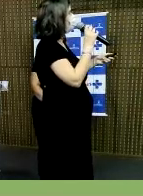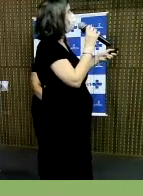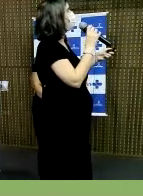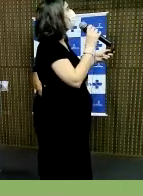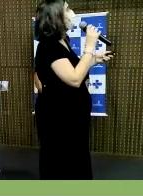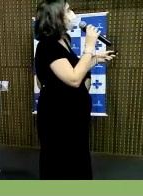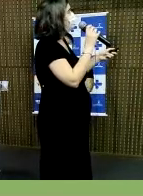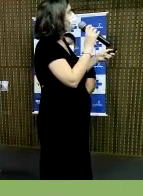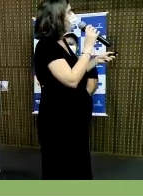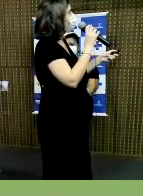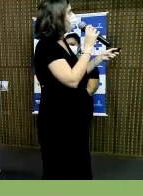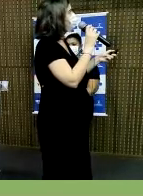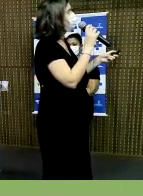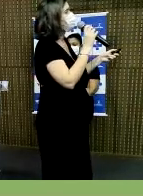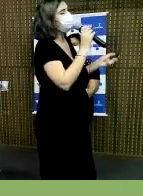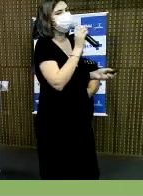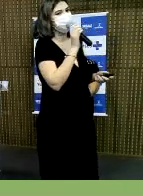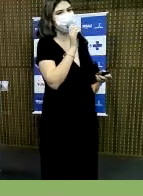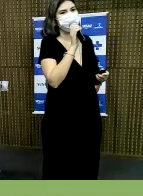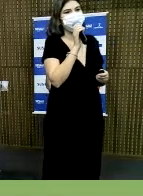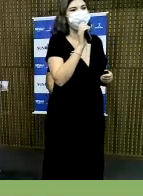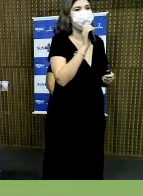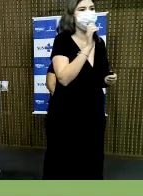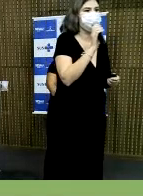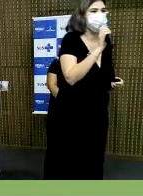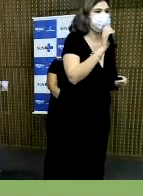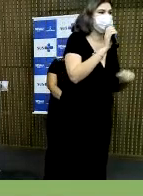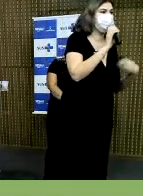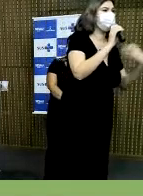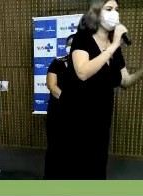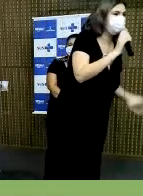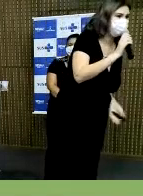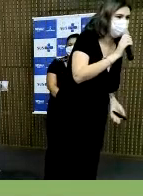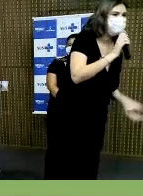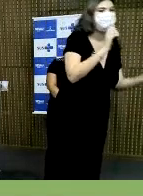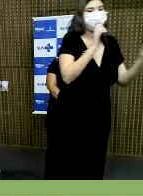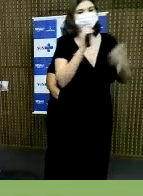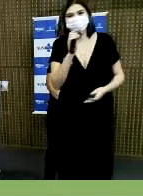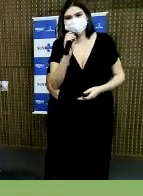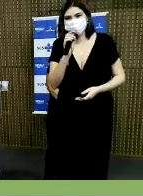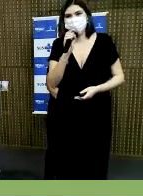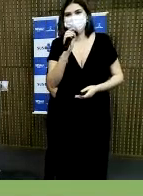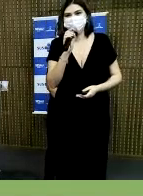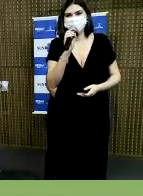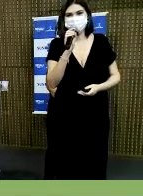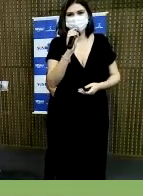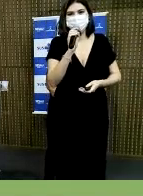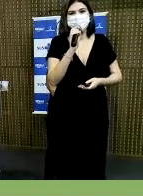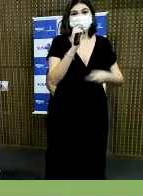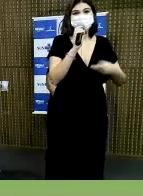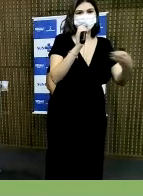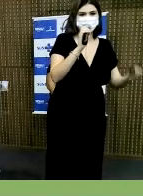de puerpério. Temos um pouquinho de dificuldade de estar fazendo, porque muitas vezes essa gestante ganha o bebê e não fica na área onde ela